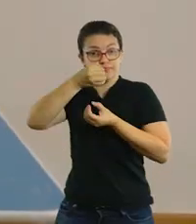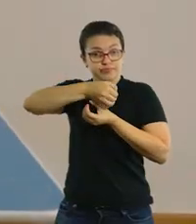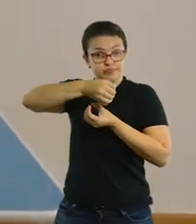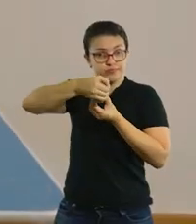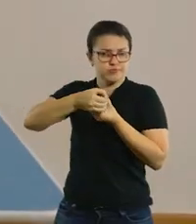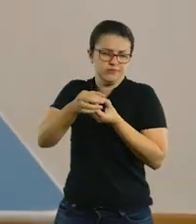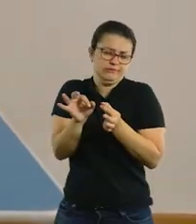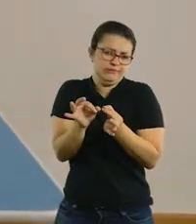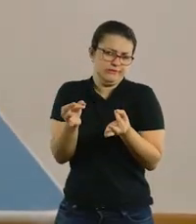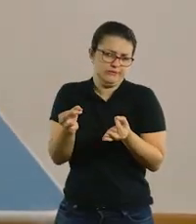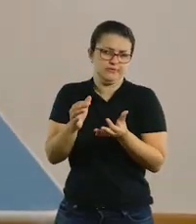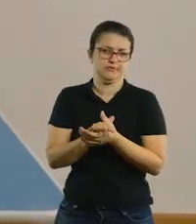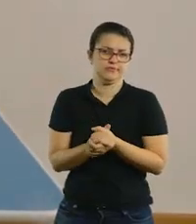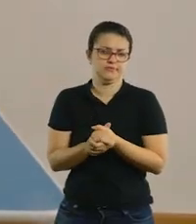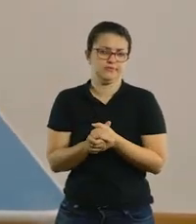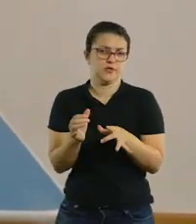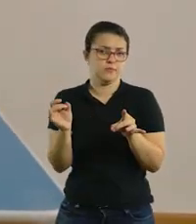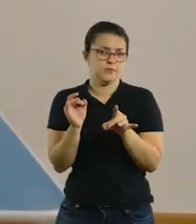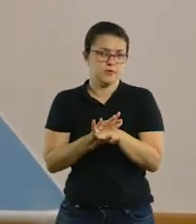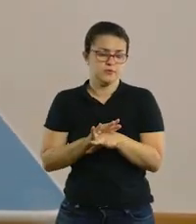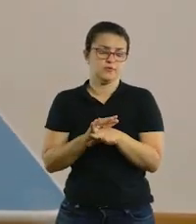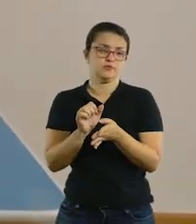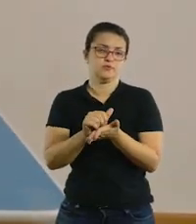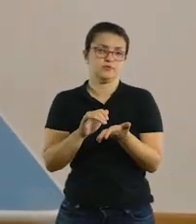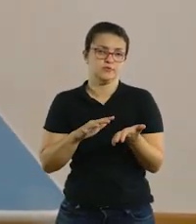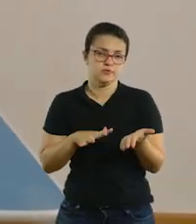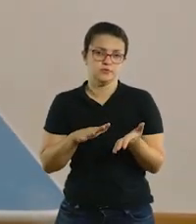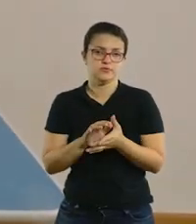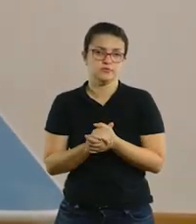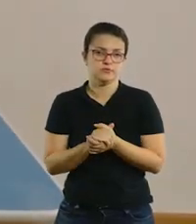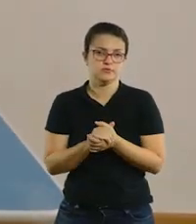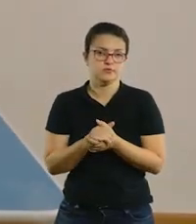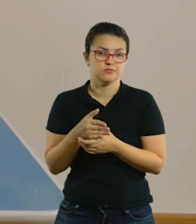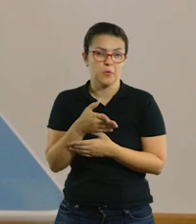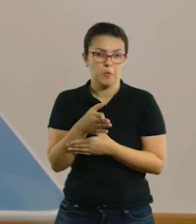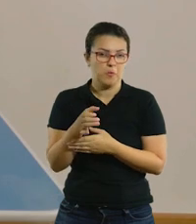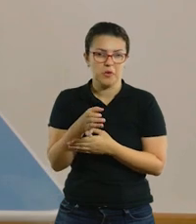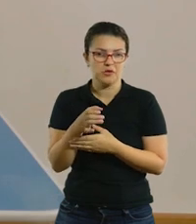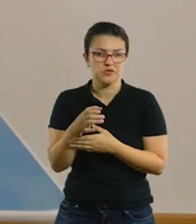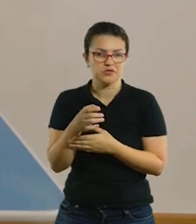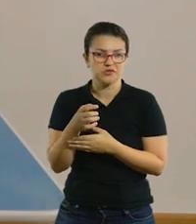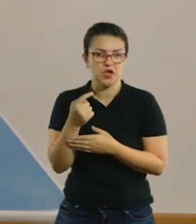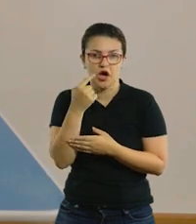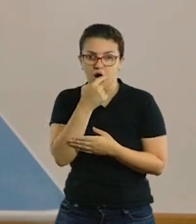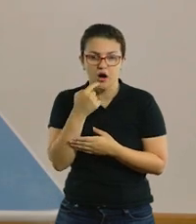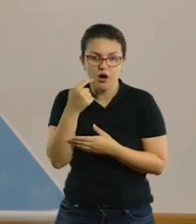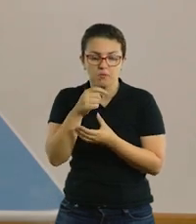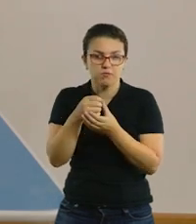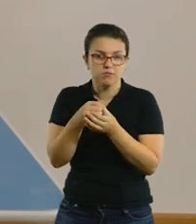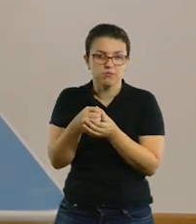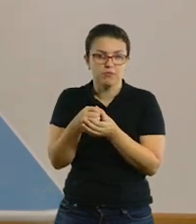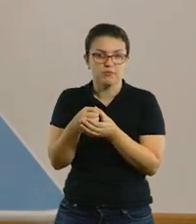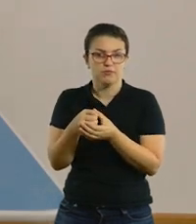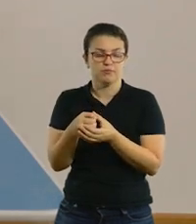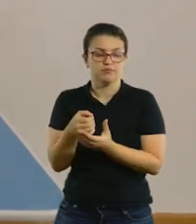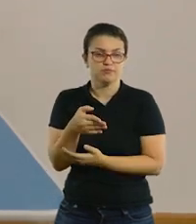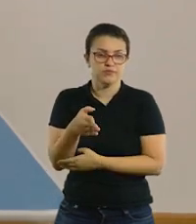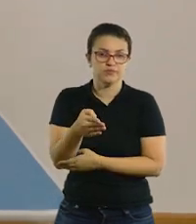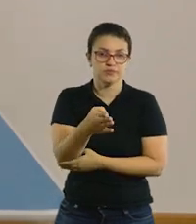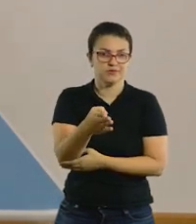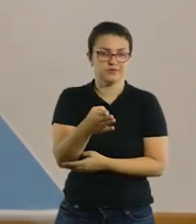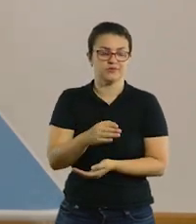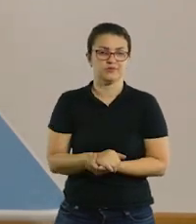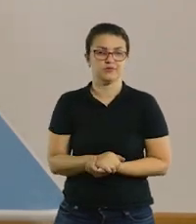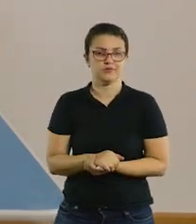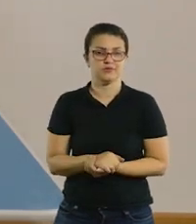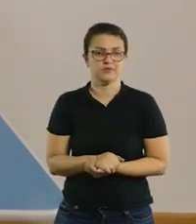É bem simples e está concluído o peixe bocudo de vocês.